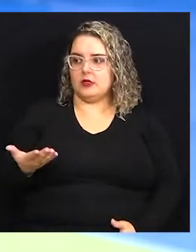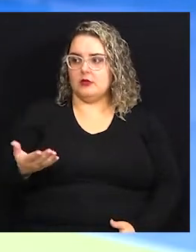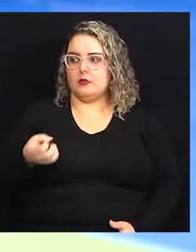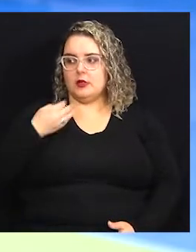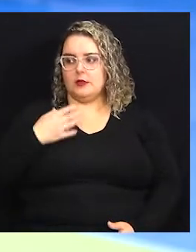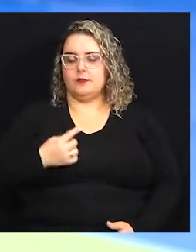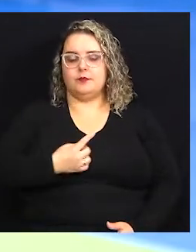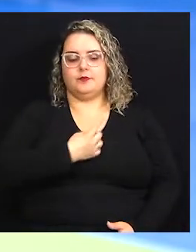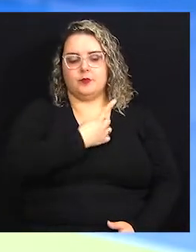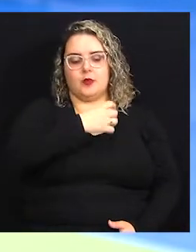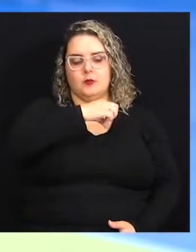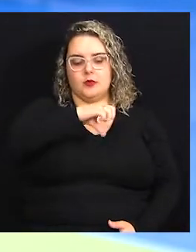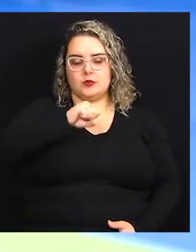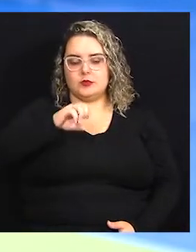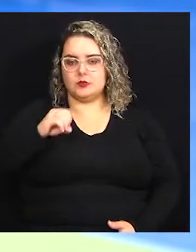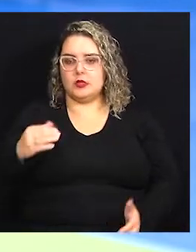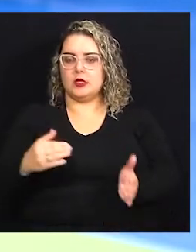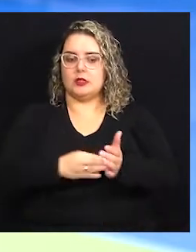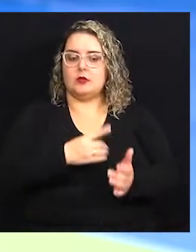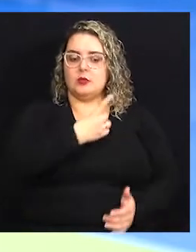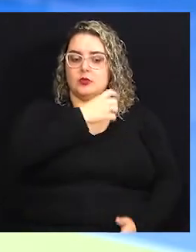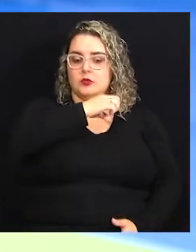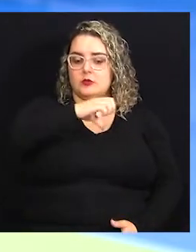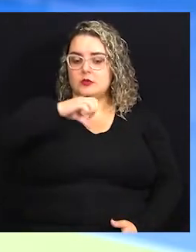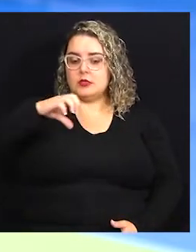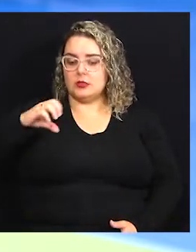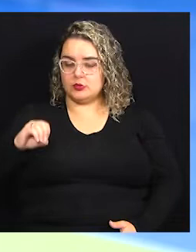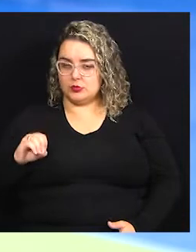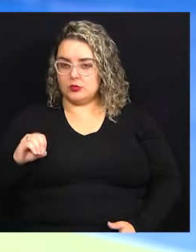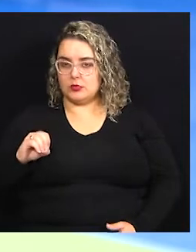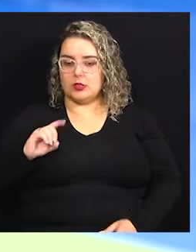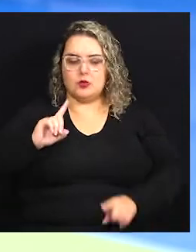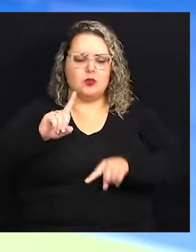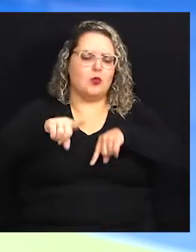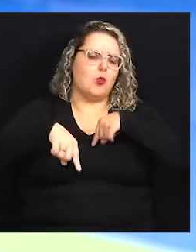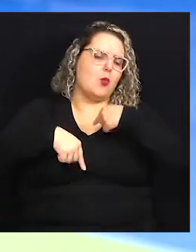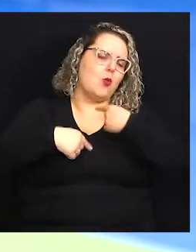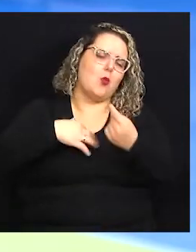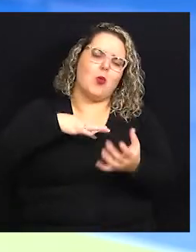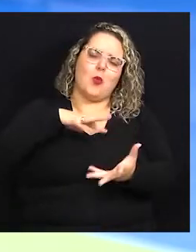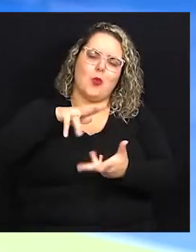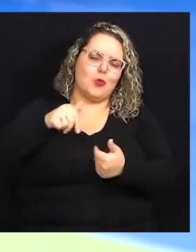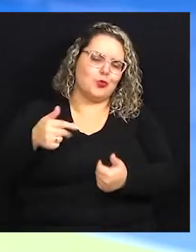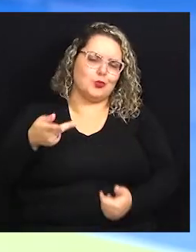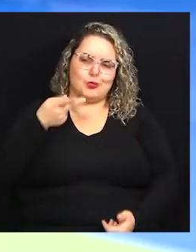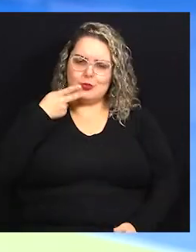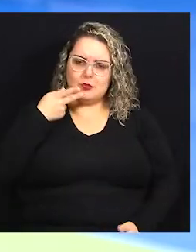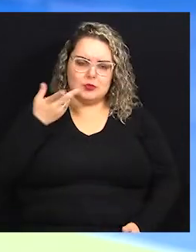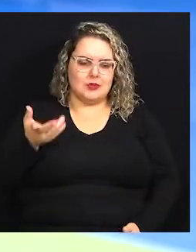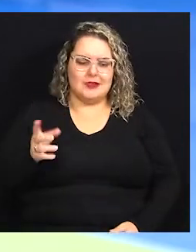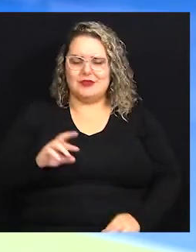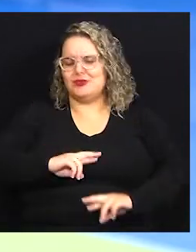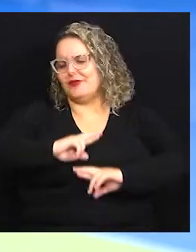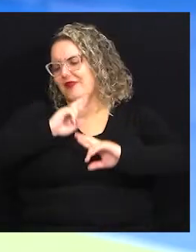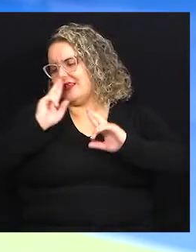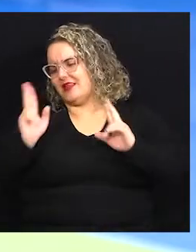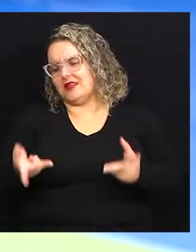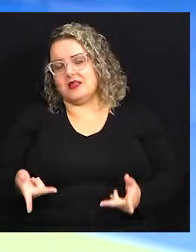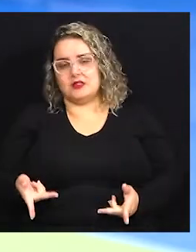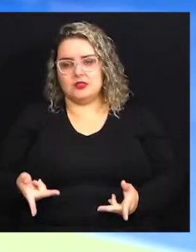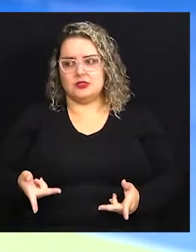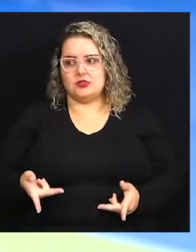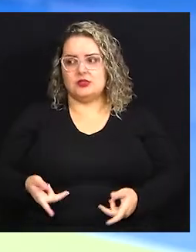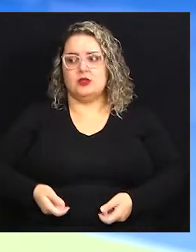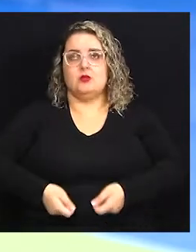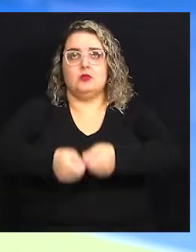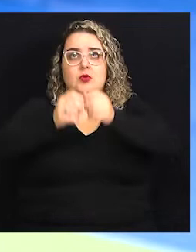de 80, 90 era um outro mundo, vamos dizer assim, tá? Um outro mundo. Então, o salto